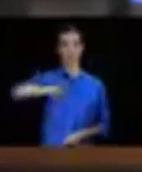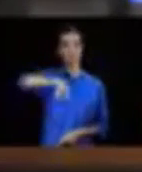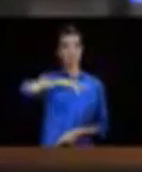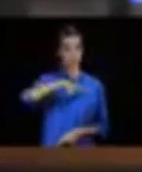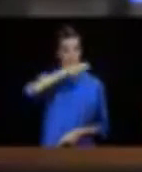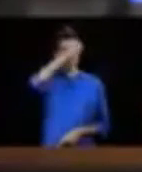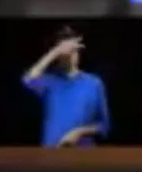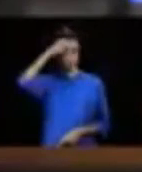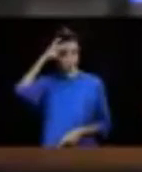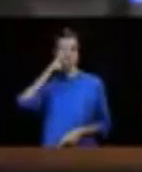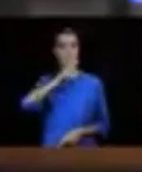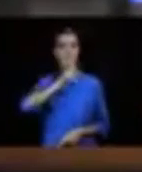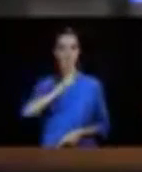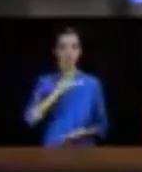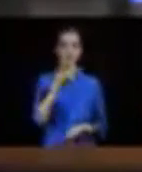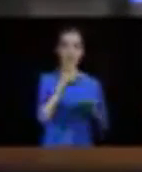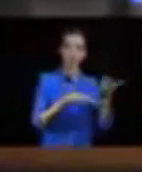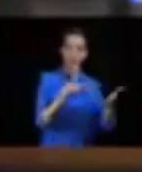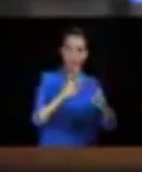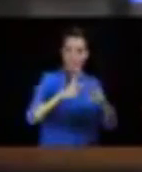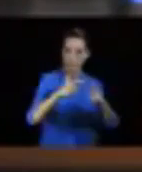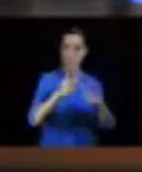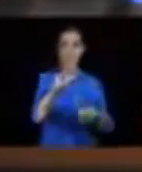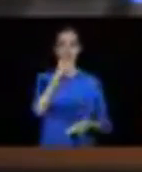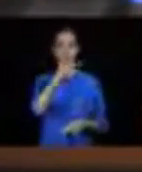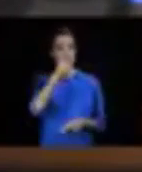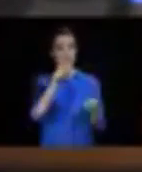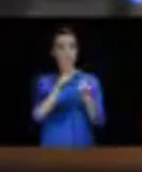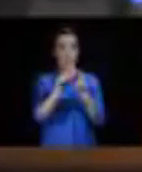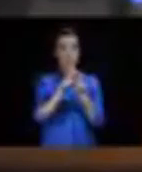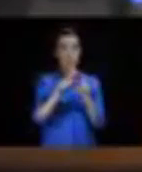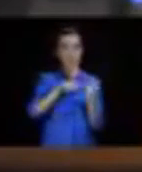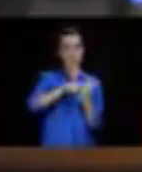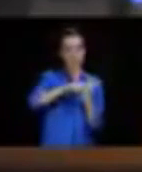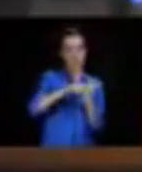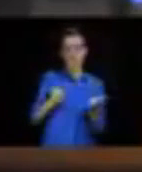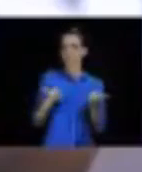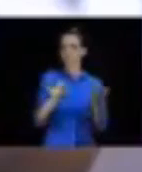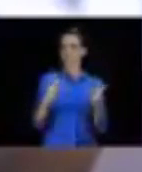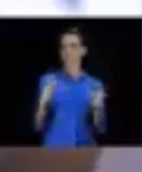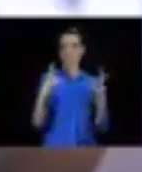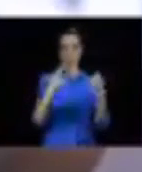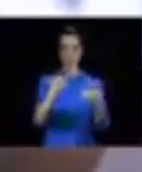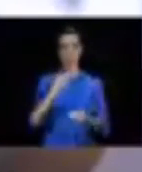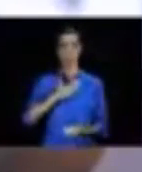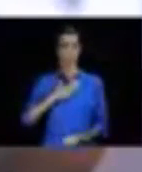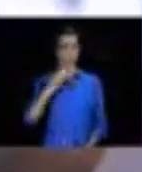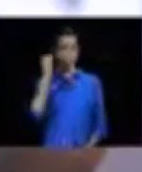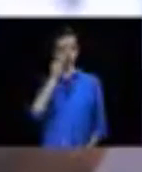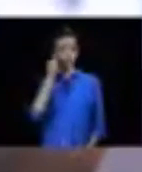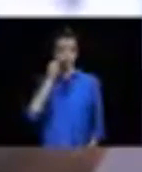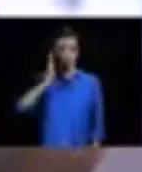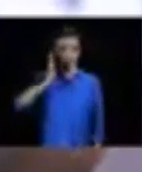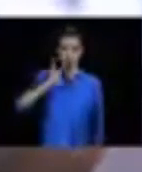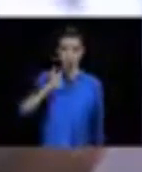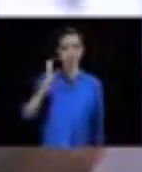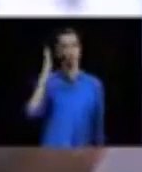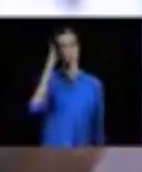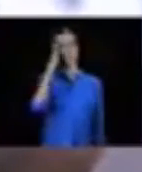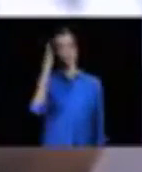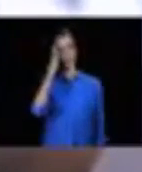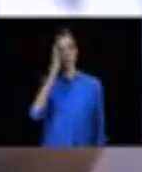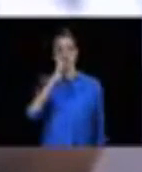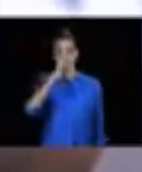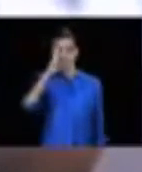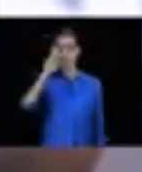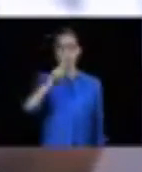nossa gestão teremos atendimentos, remédios e exame para todos. A minha experiência mostra que